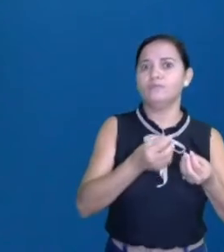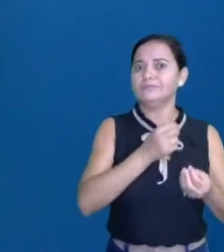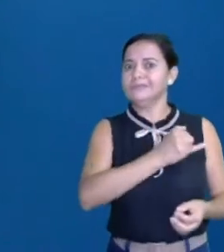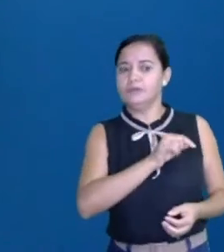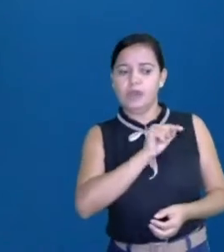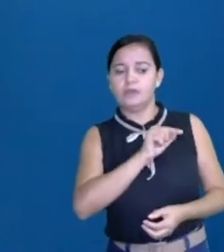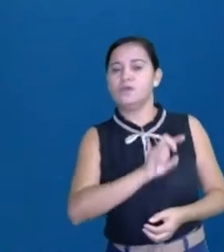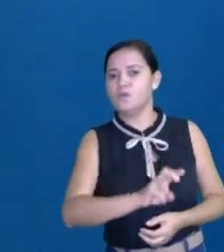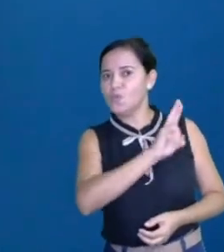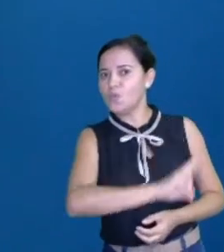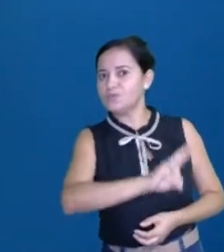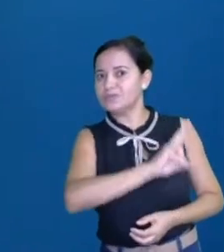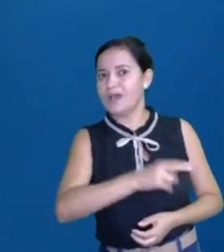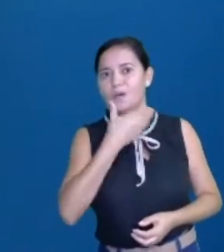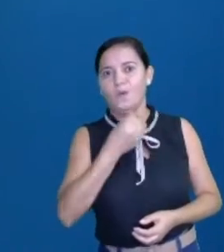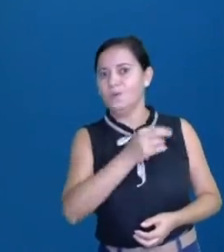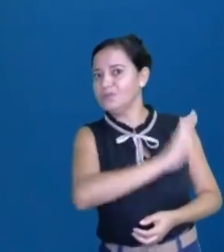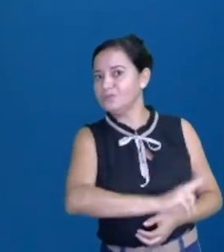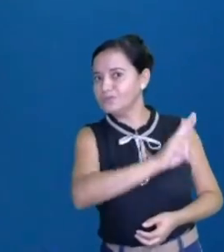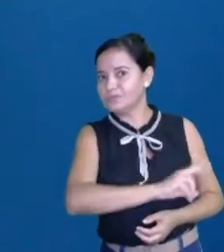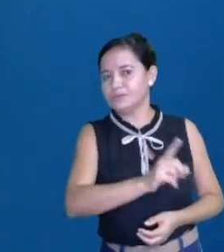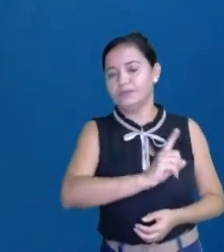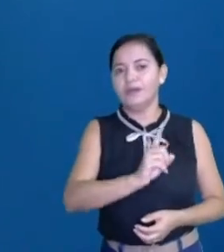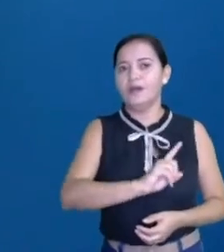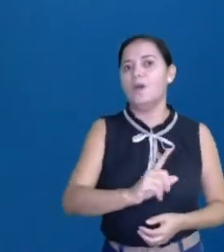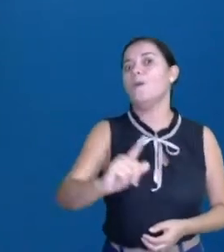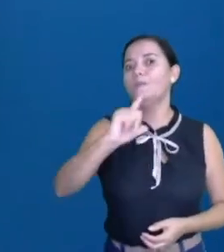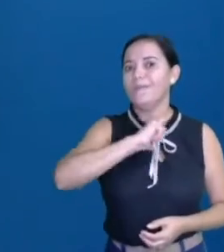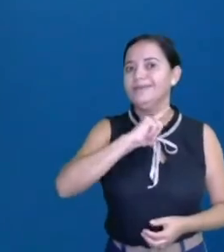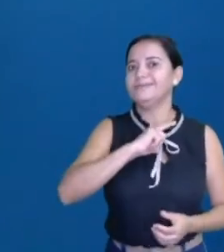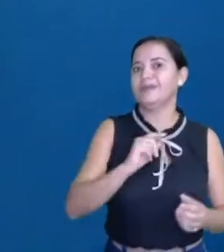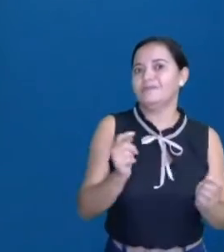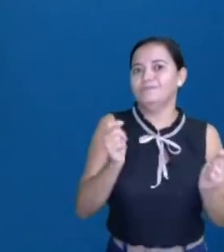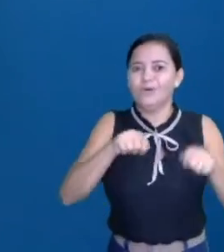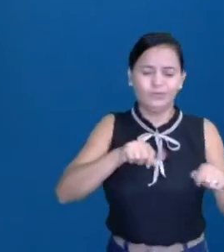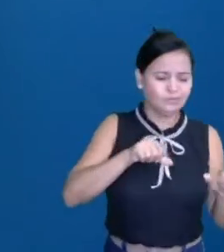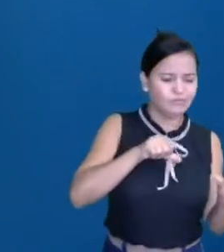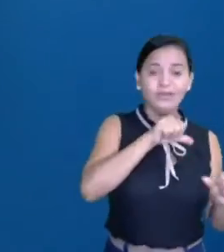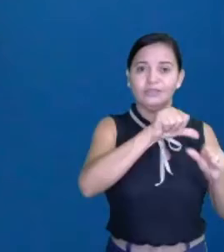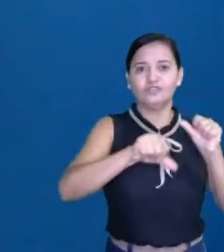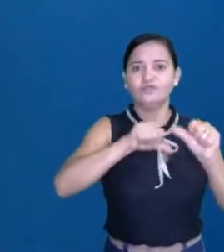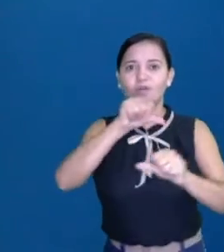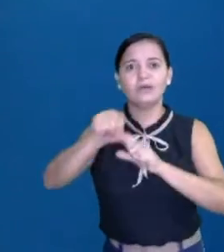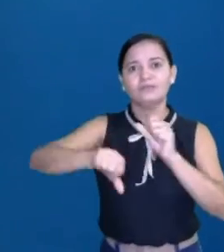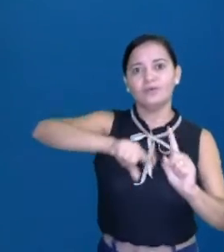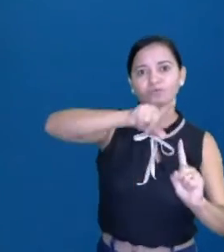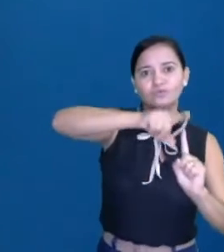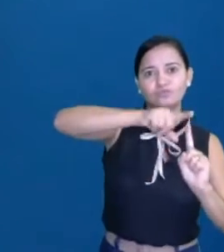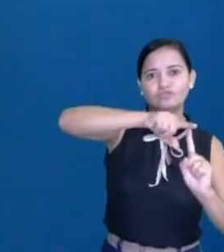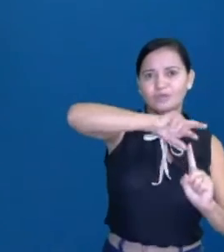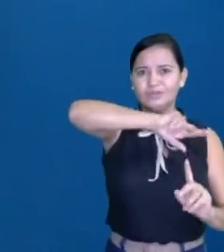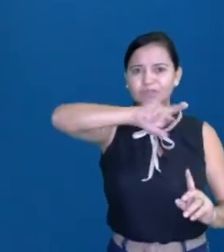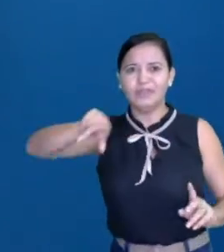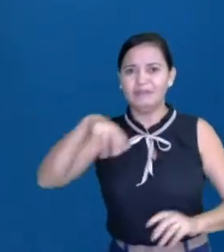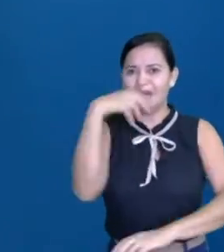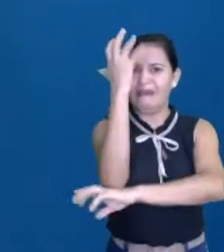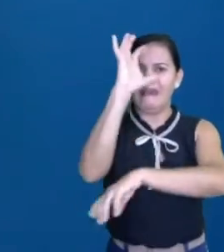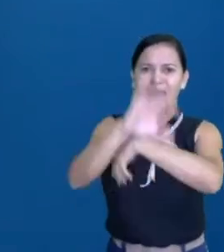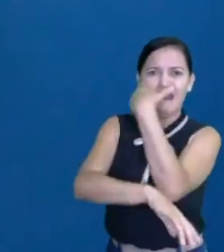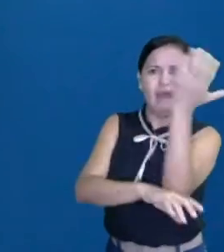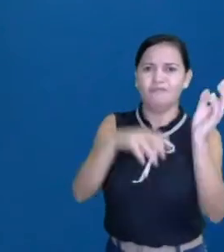homem, mas pela ação do uso dos combustíveis fósseis, pela ação do uso dos hidrocarbonetos, o desmatamento,